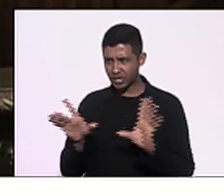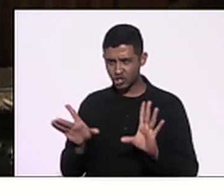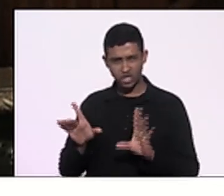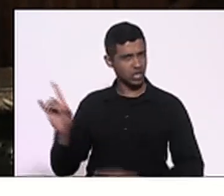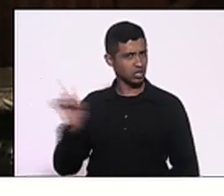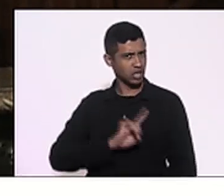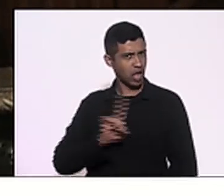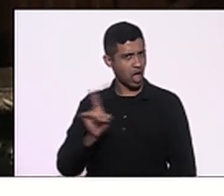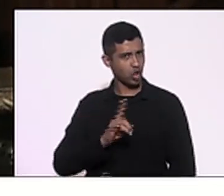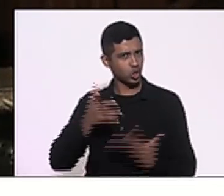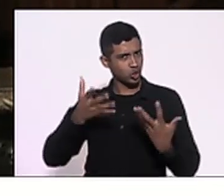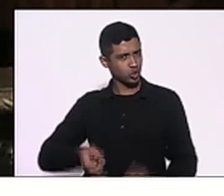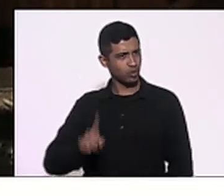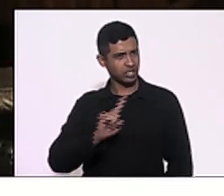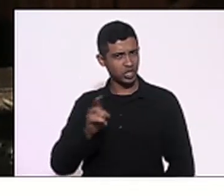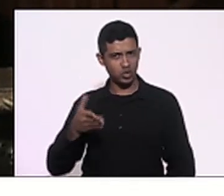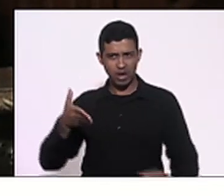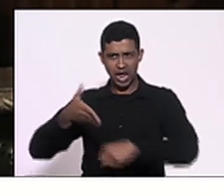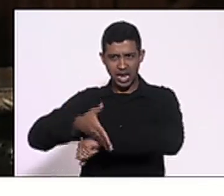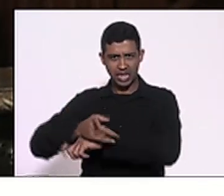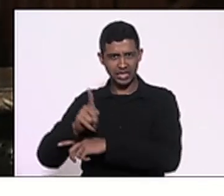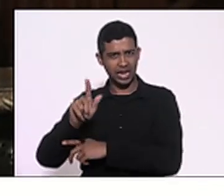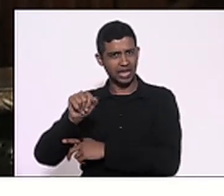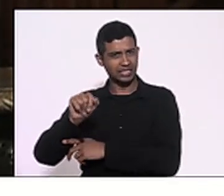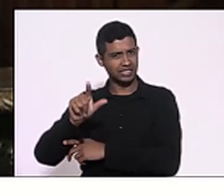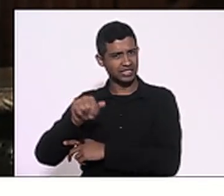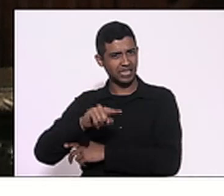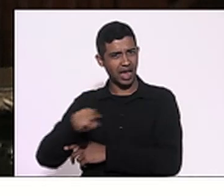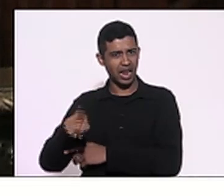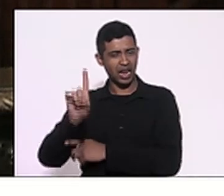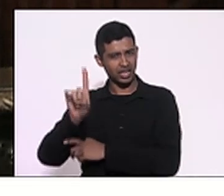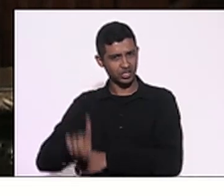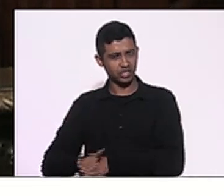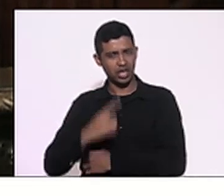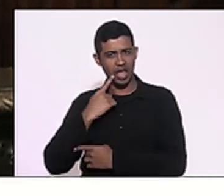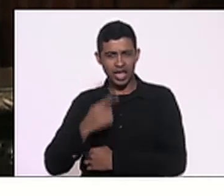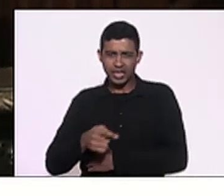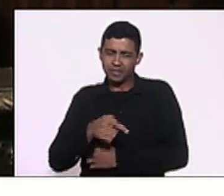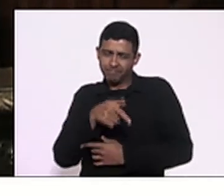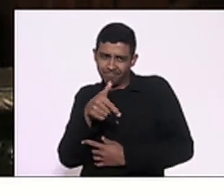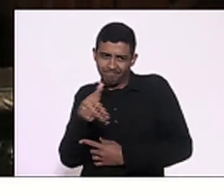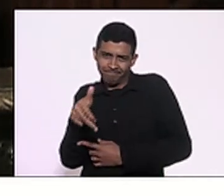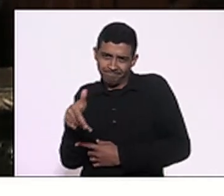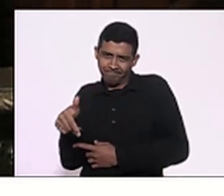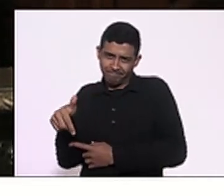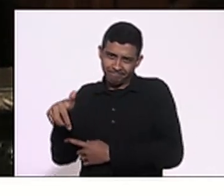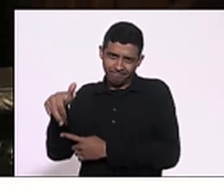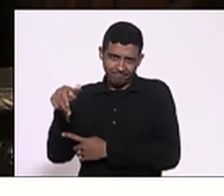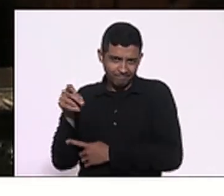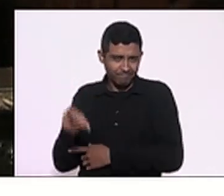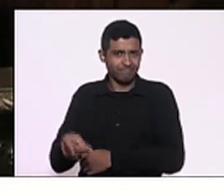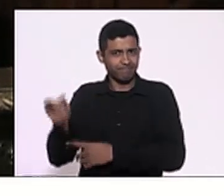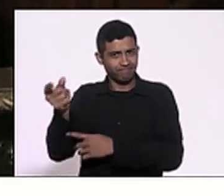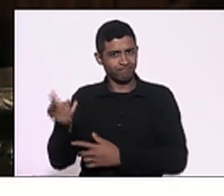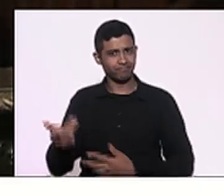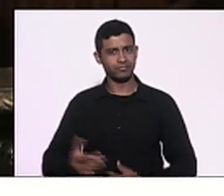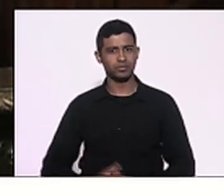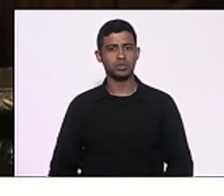interventor numa instituição de referência acadêmica, numa instituição acostumada a processos